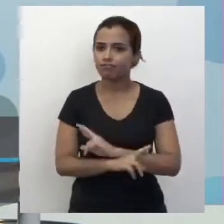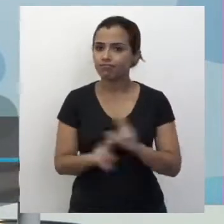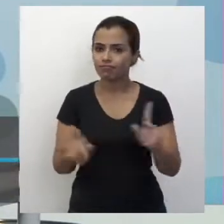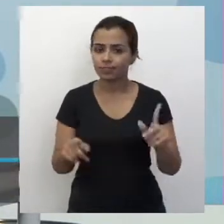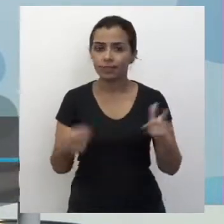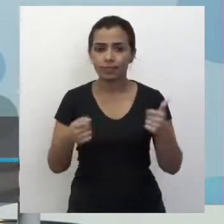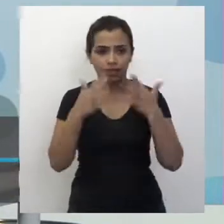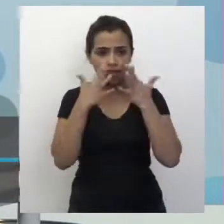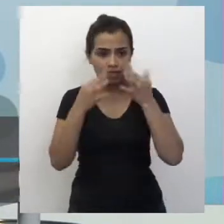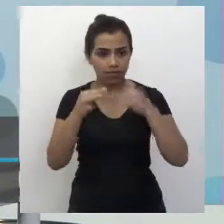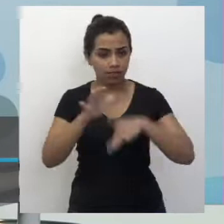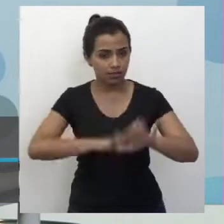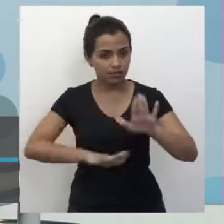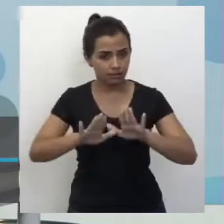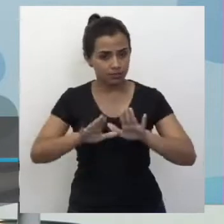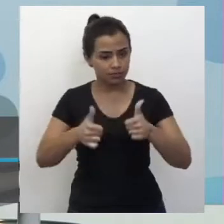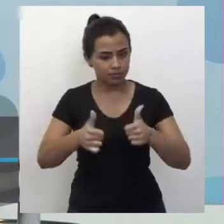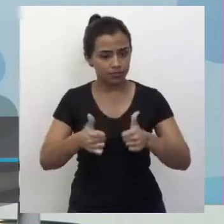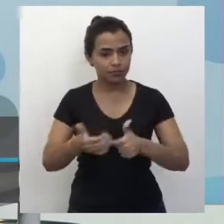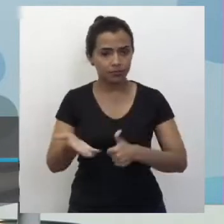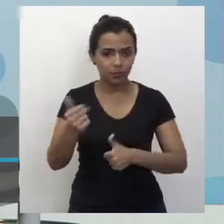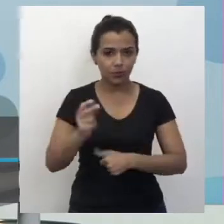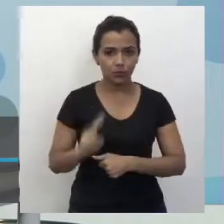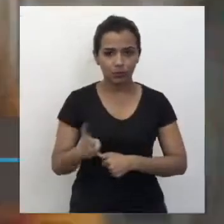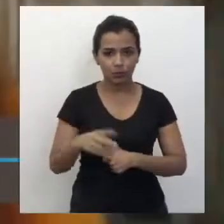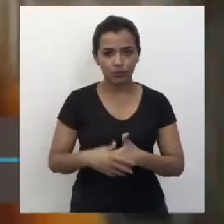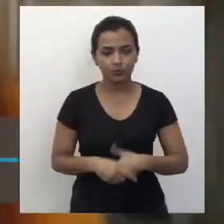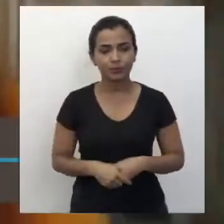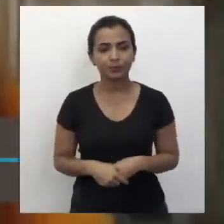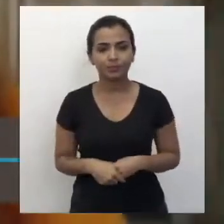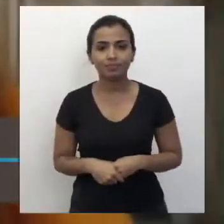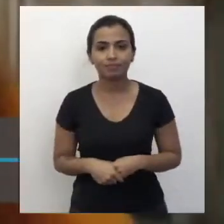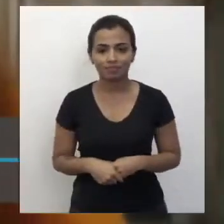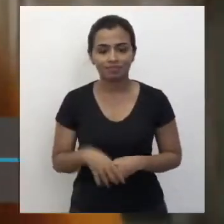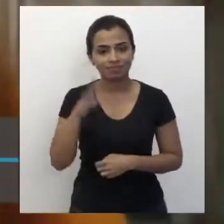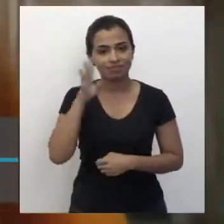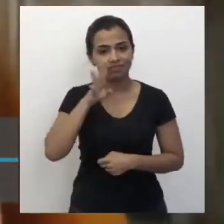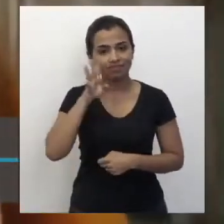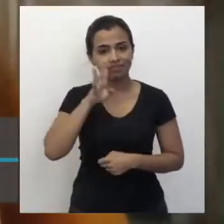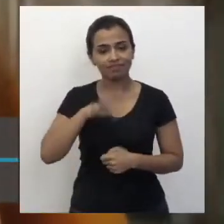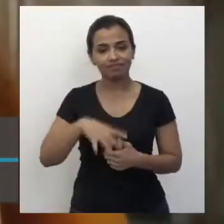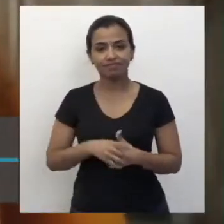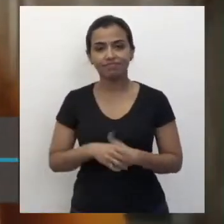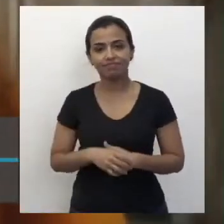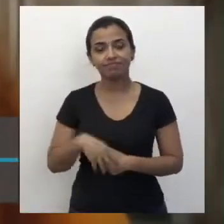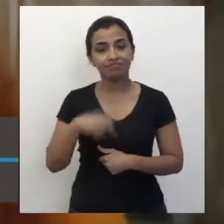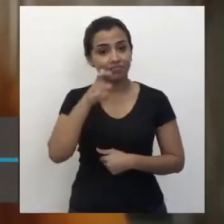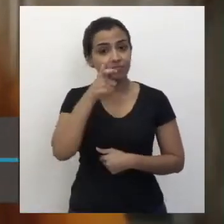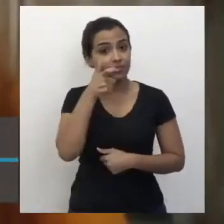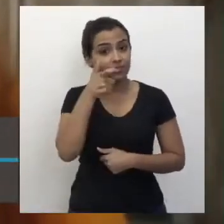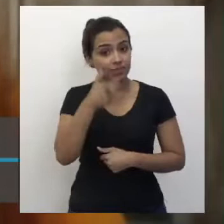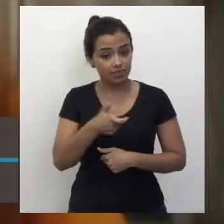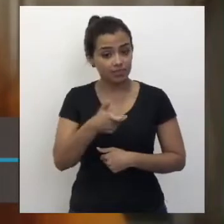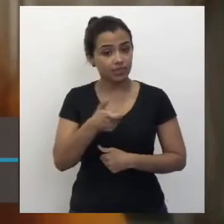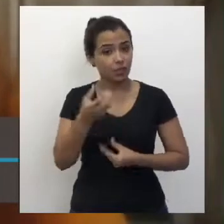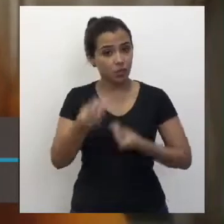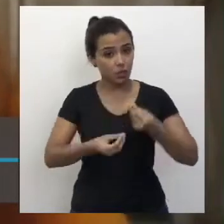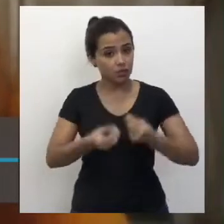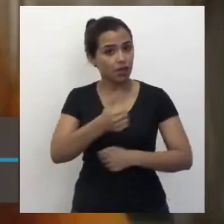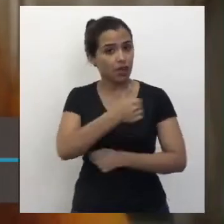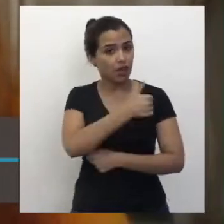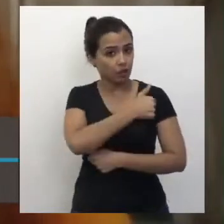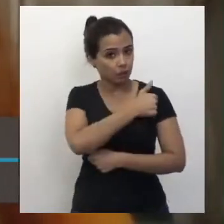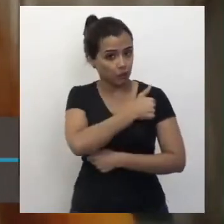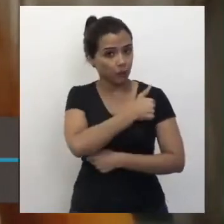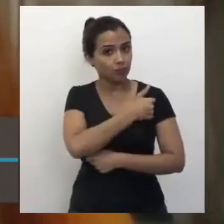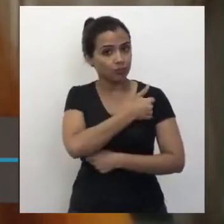que estar atento a isso daí. Fê, contigo. Legal. Então, é interessante, né, como que os estudantes trouxeram